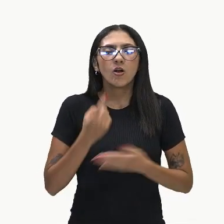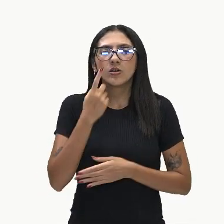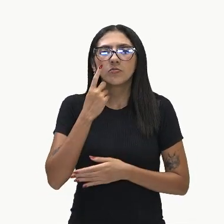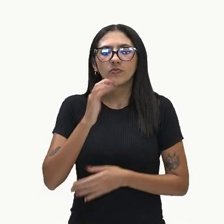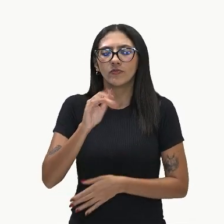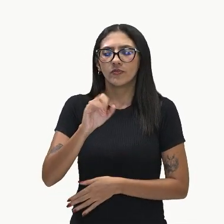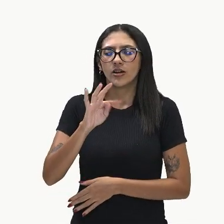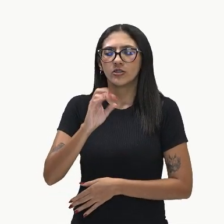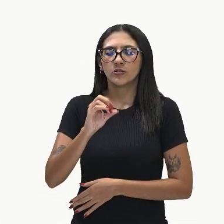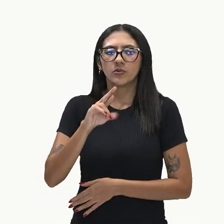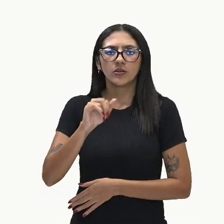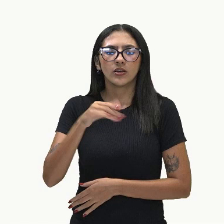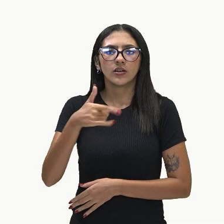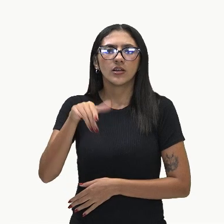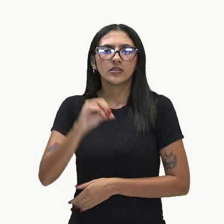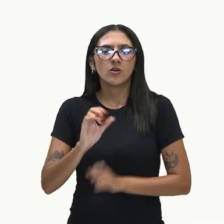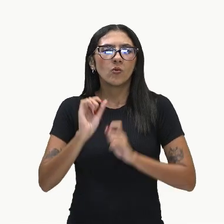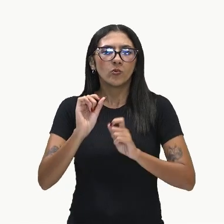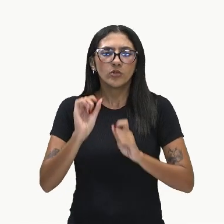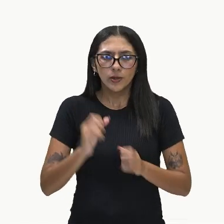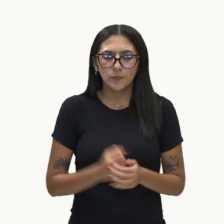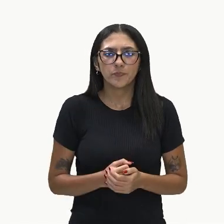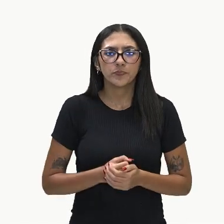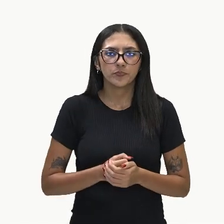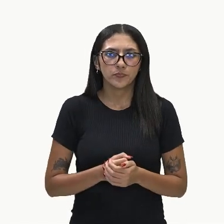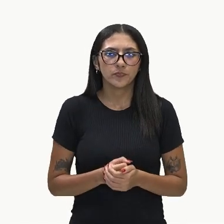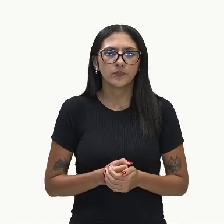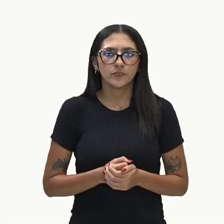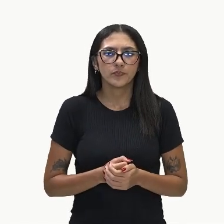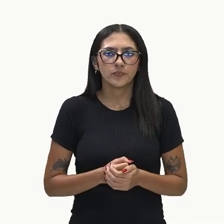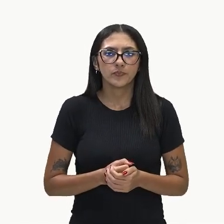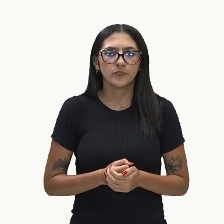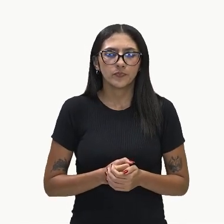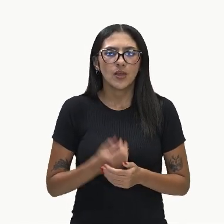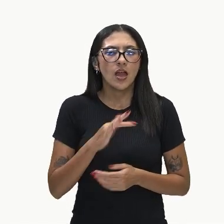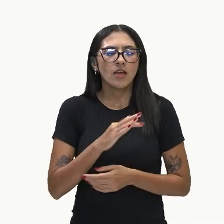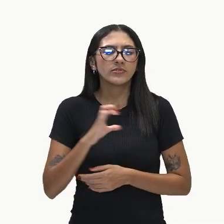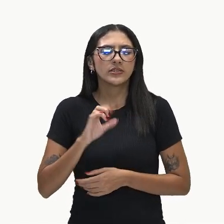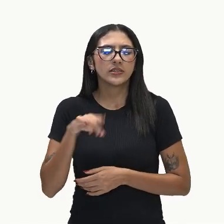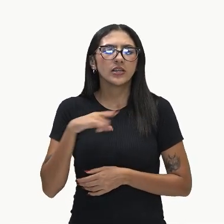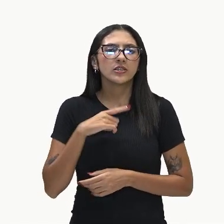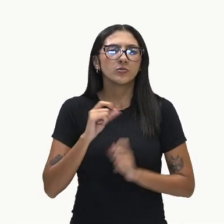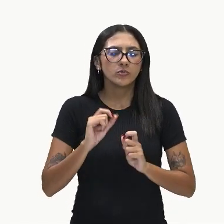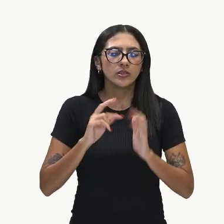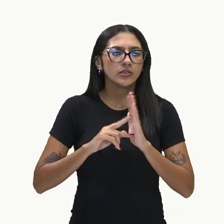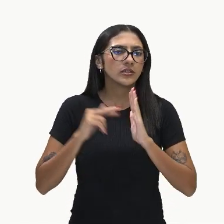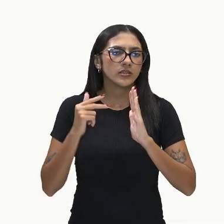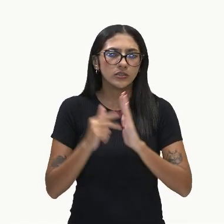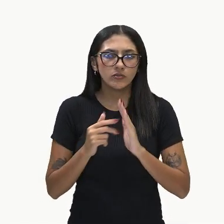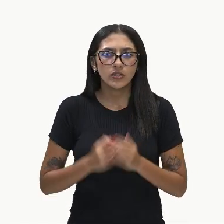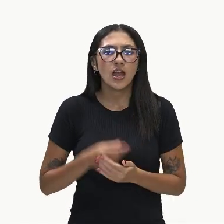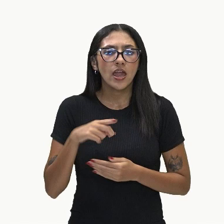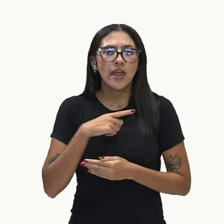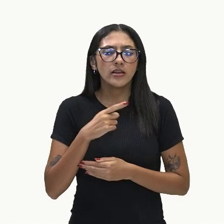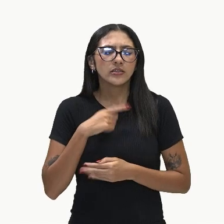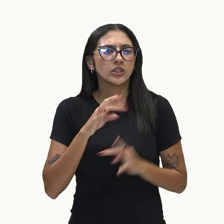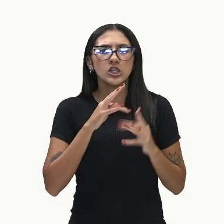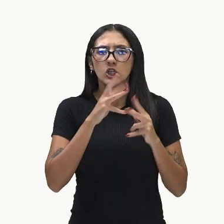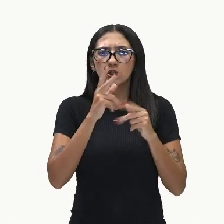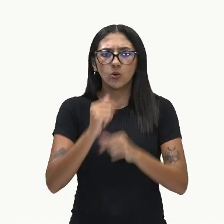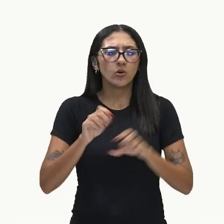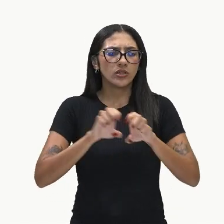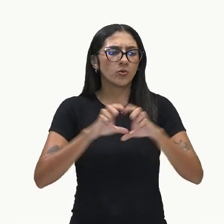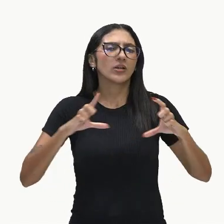fatoração, fator comum. O que é o fator comum? É exatamente o que aparece, é aquele fator que aparece em todos os